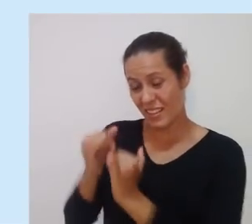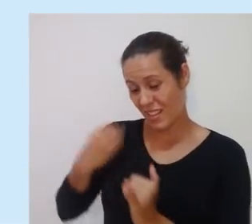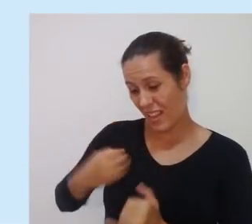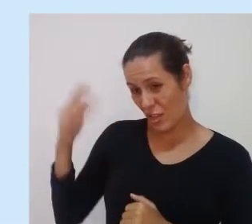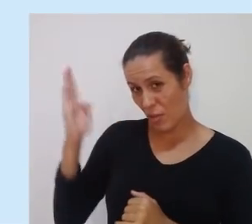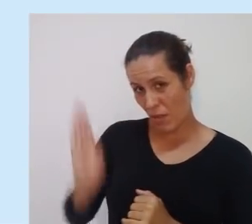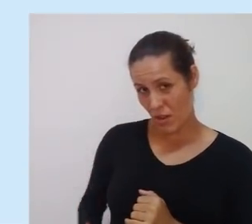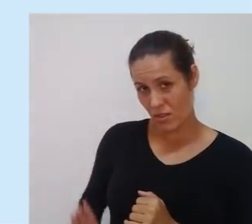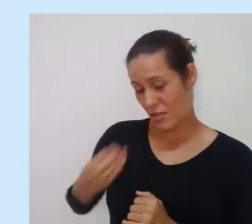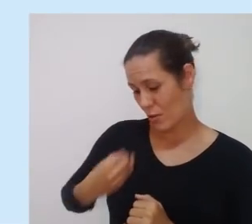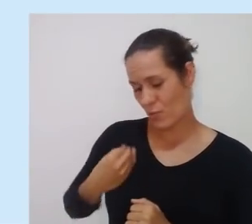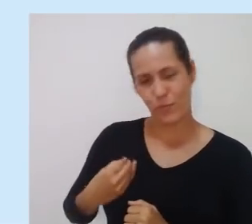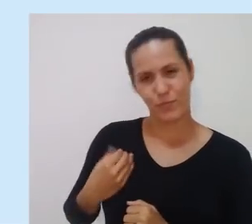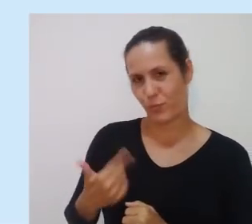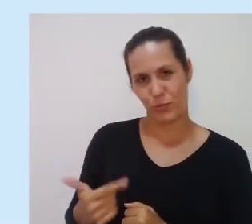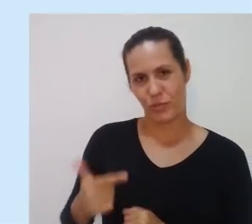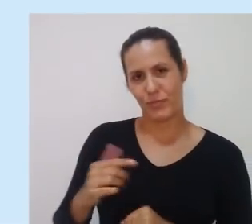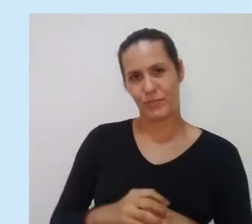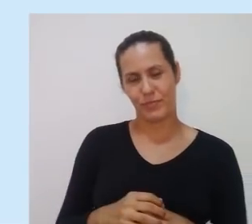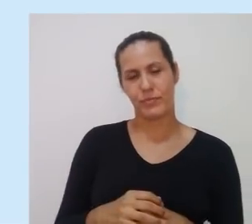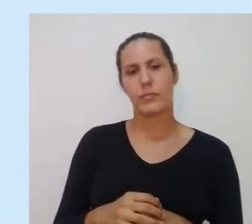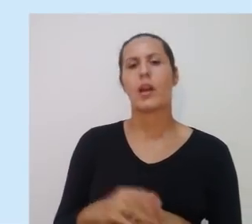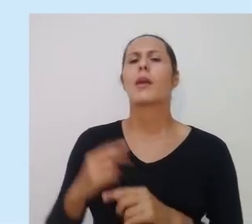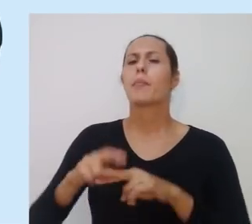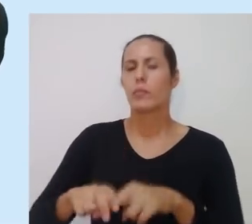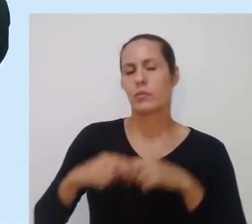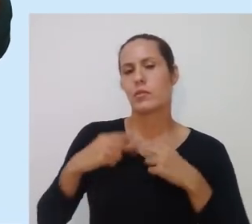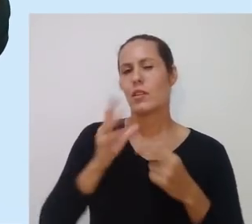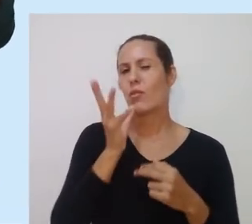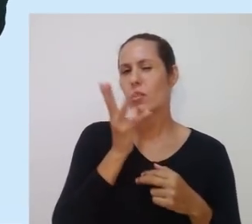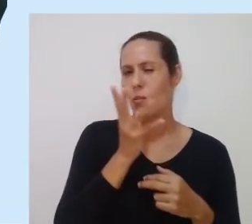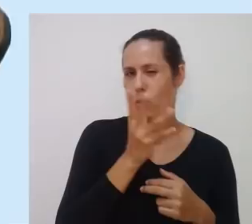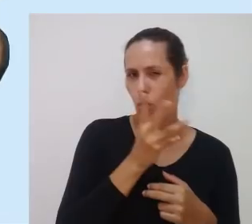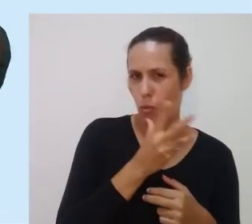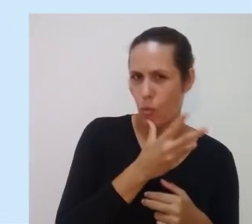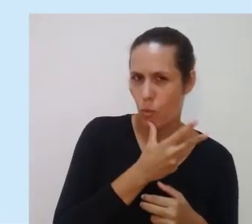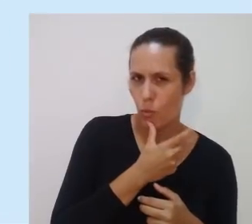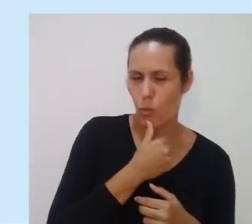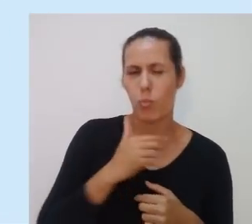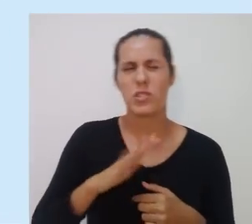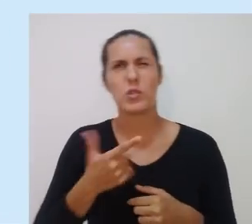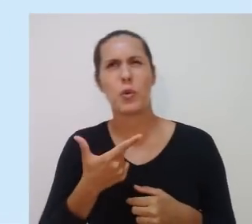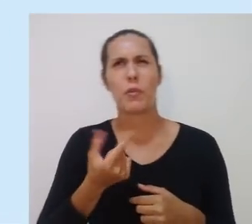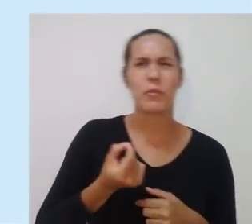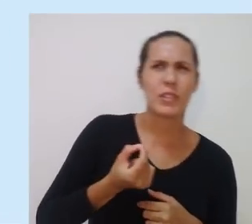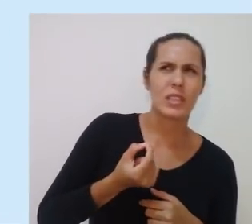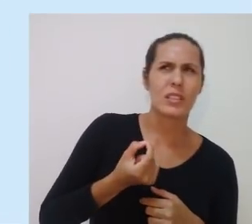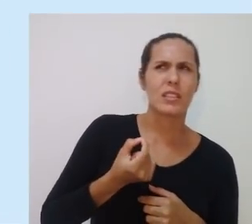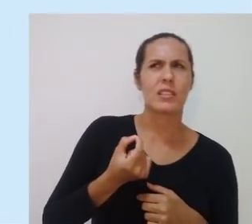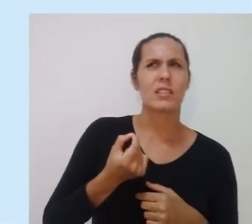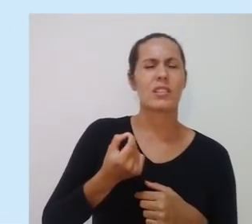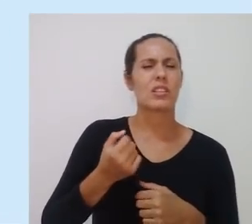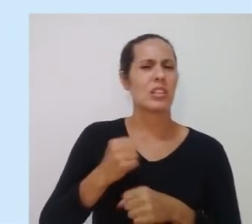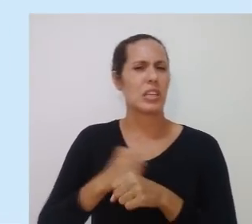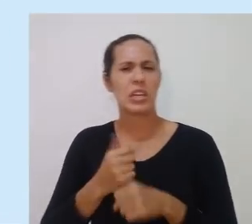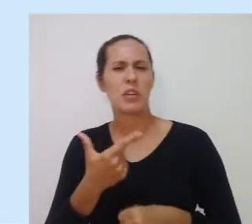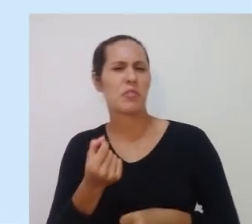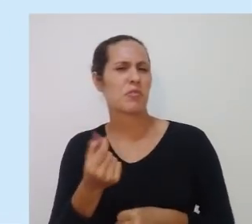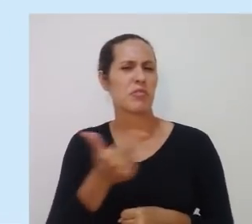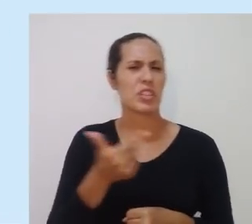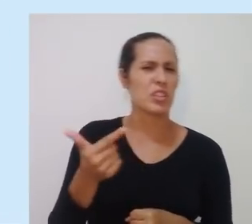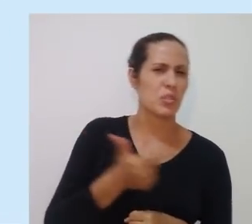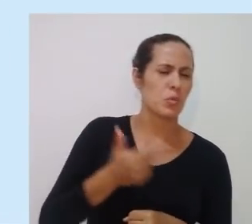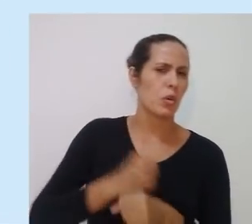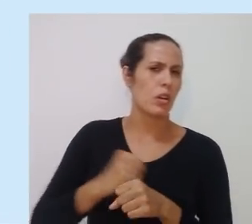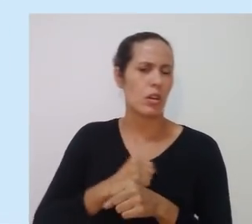1986, nós não tínhamos internet no Brasil. Então demorou alguns anos para chegar. Na verdade, mais de 20